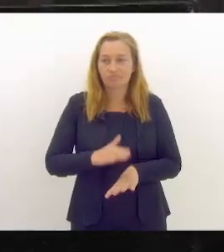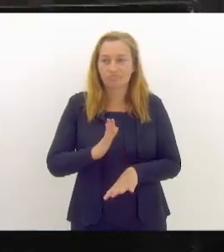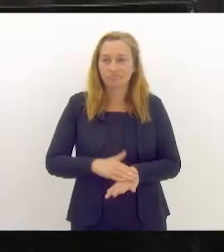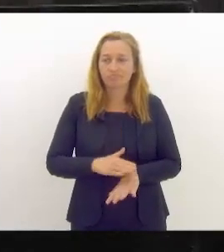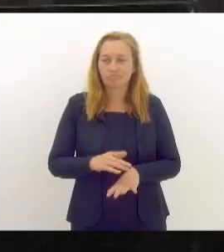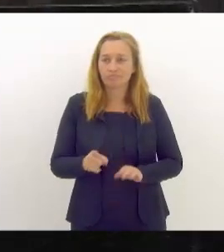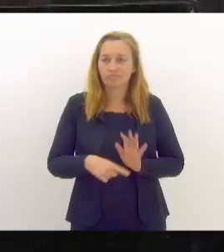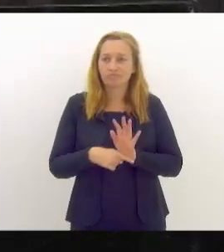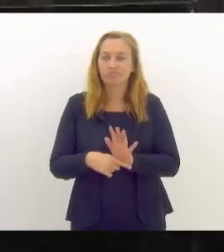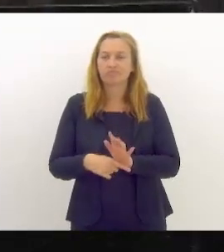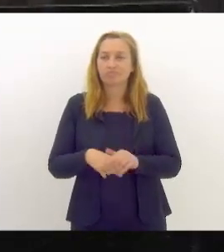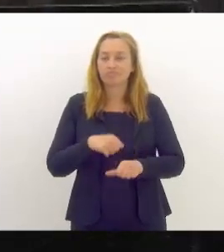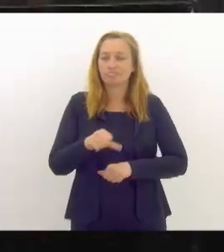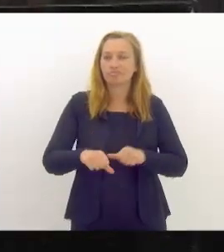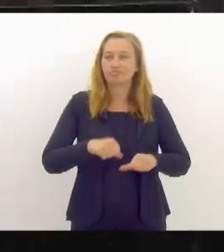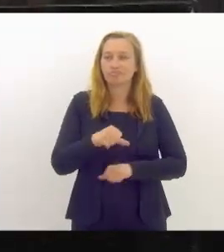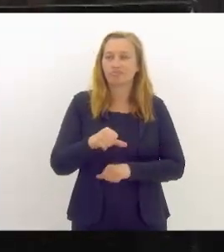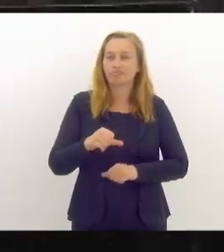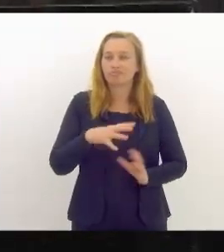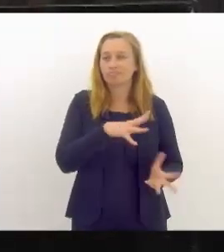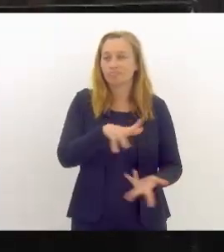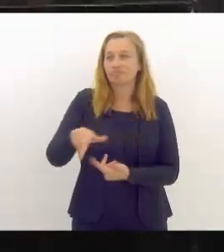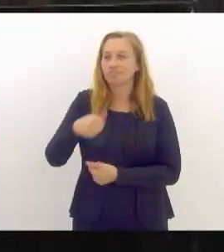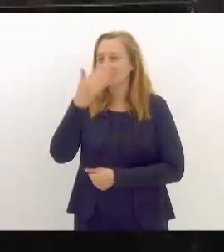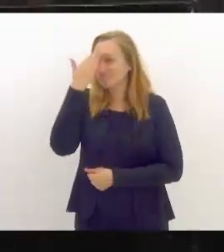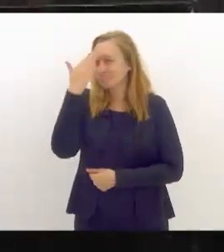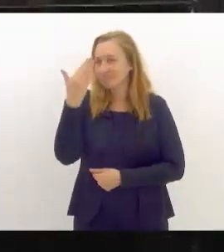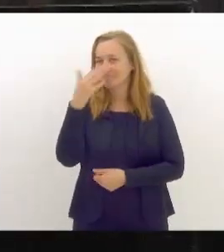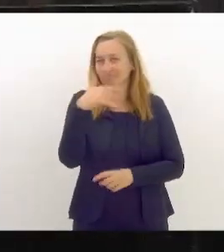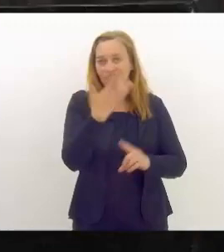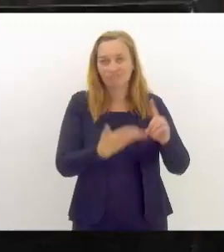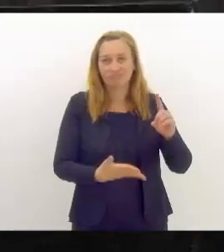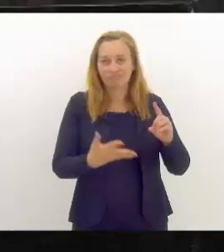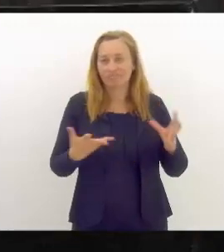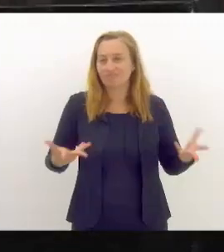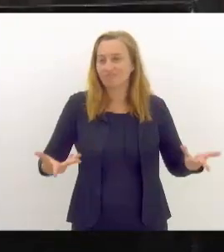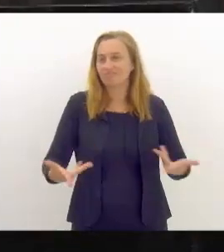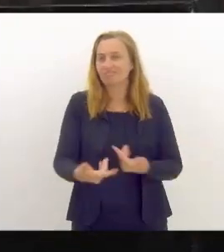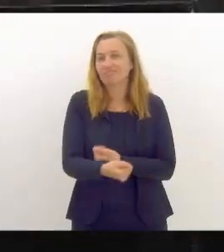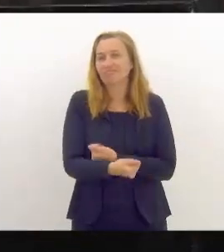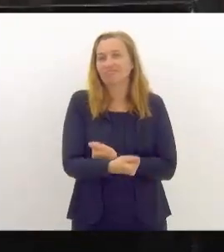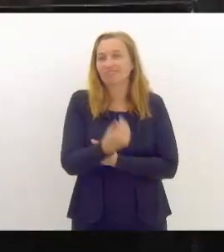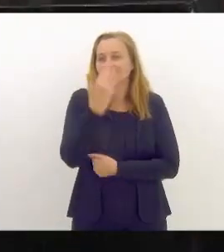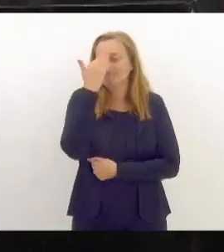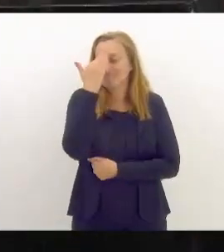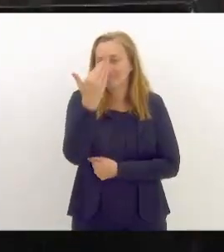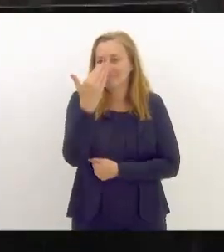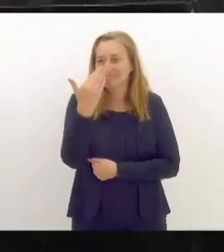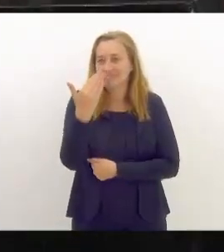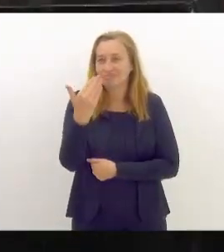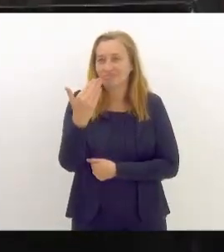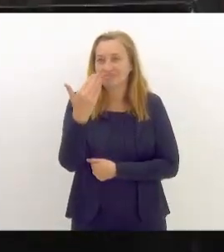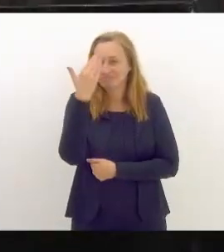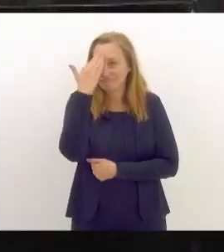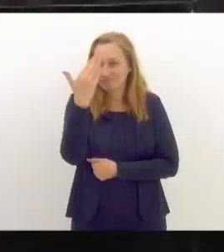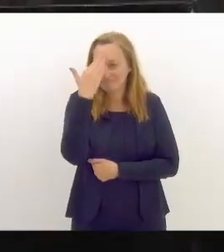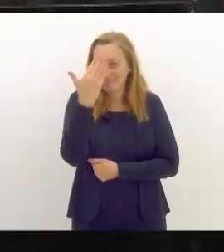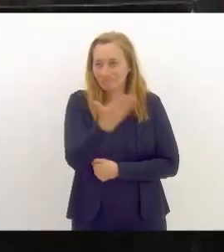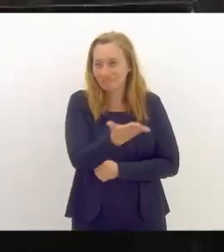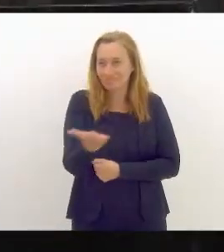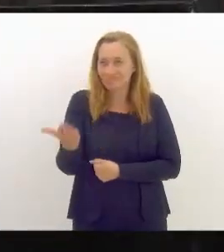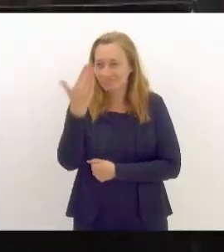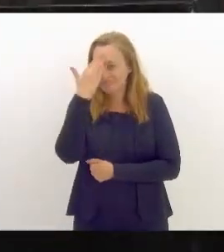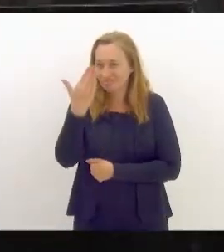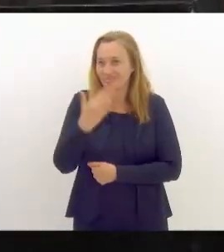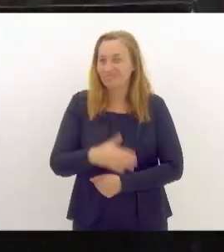ajude a transformar o mundo muito obrigada por essa homenagem magnífica muito obrigada pessoal grata a todos vocês muito